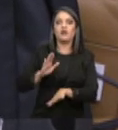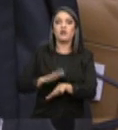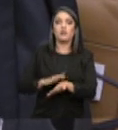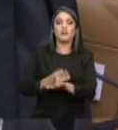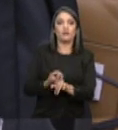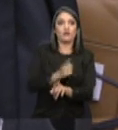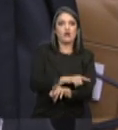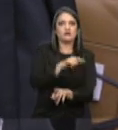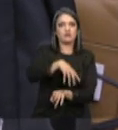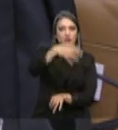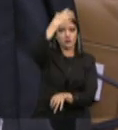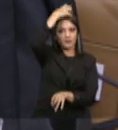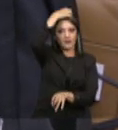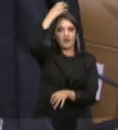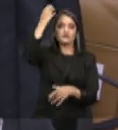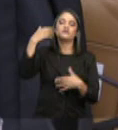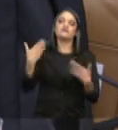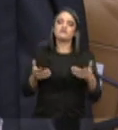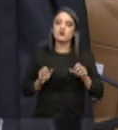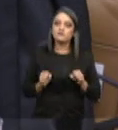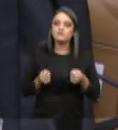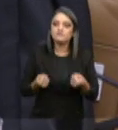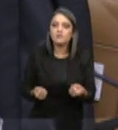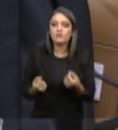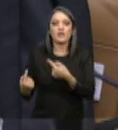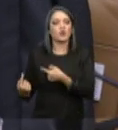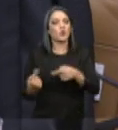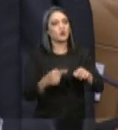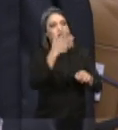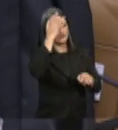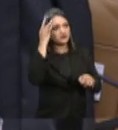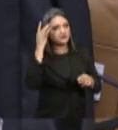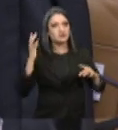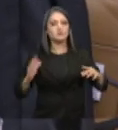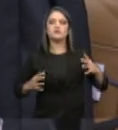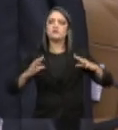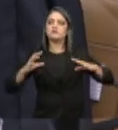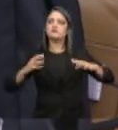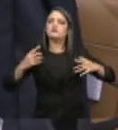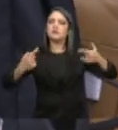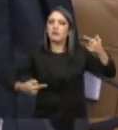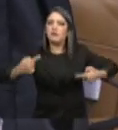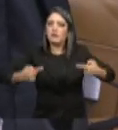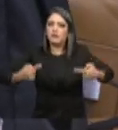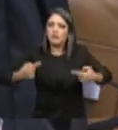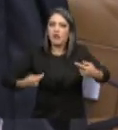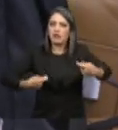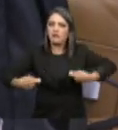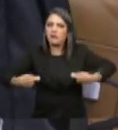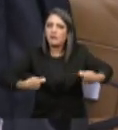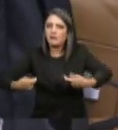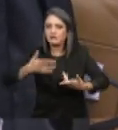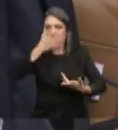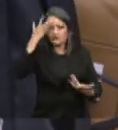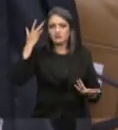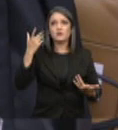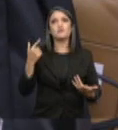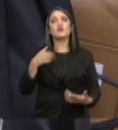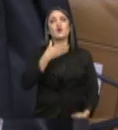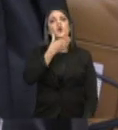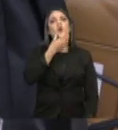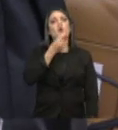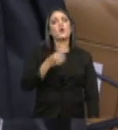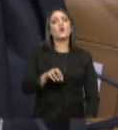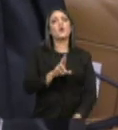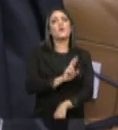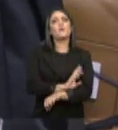federalismo combatendo os ultrafederalistas com uma espantosa contemporaneidade lá dizia Rui